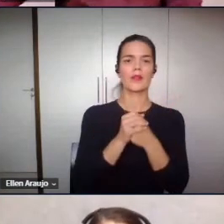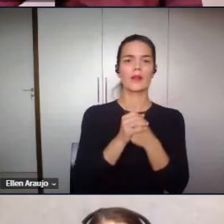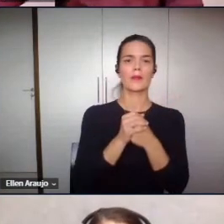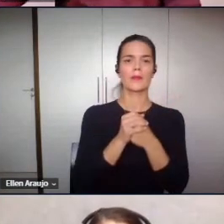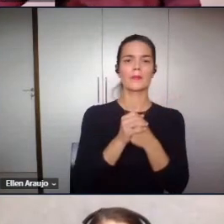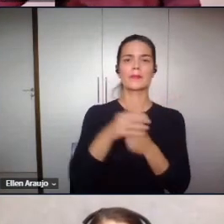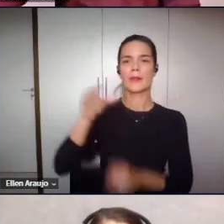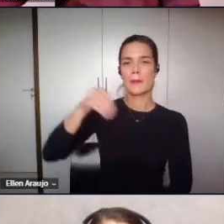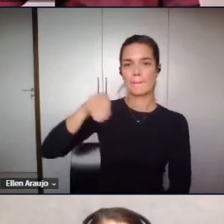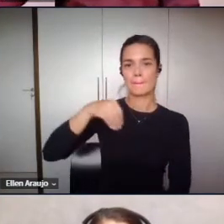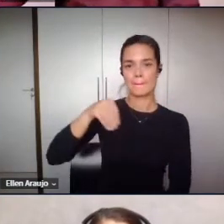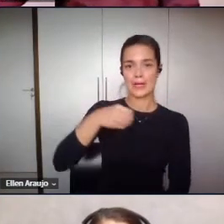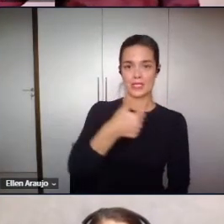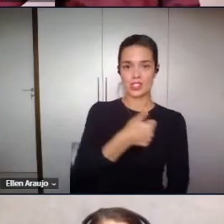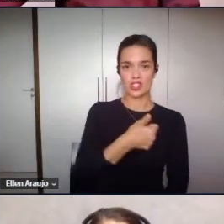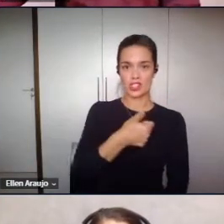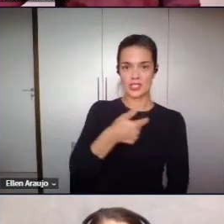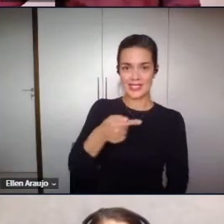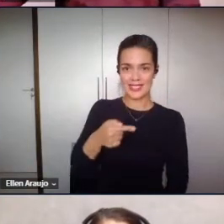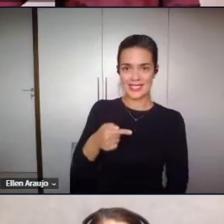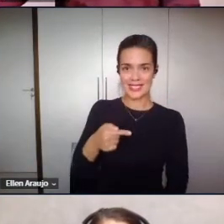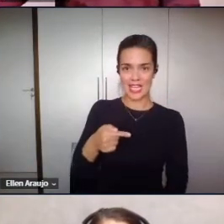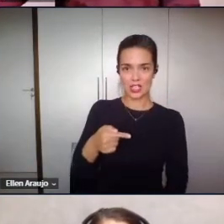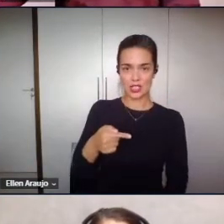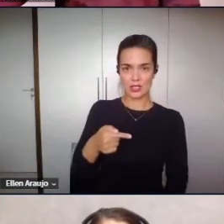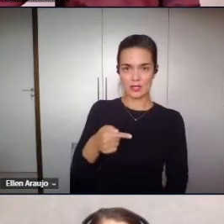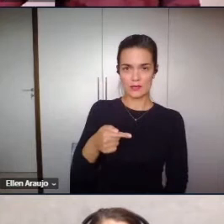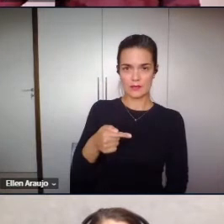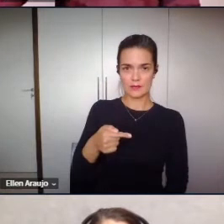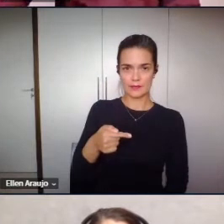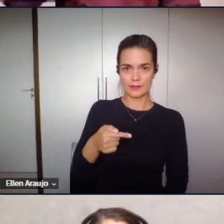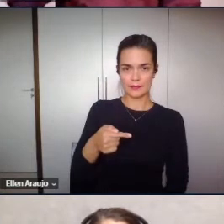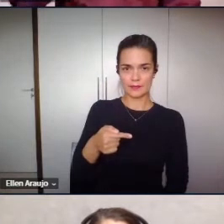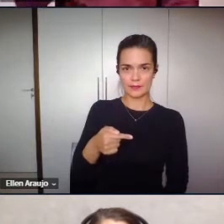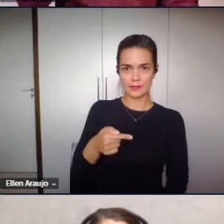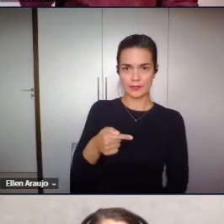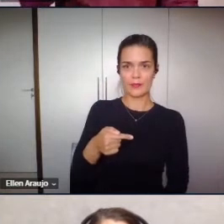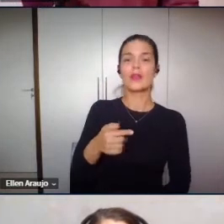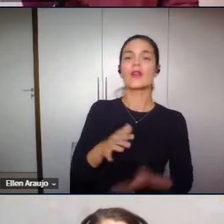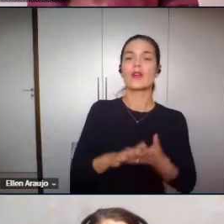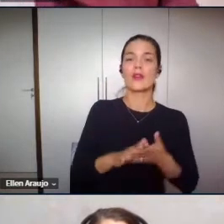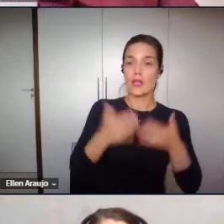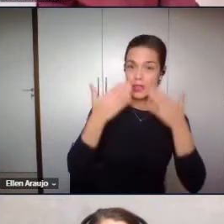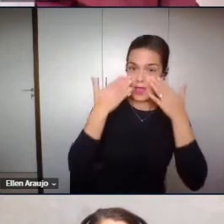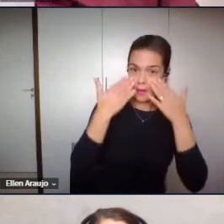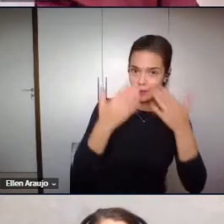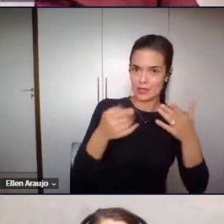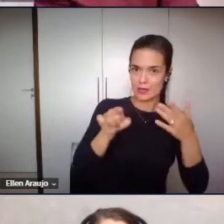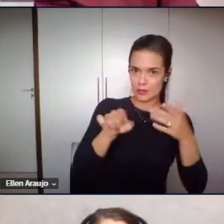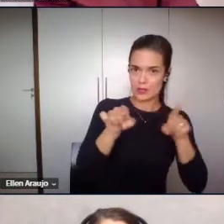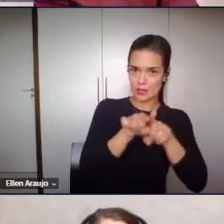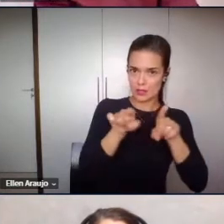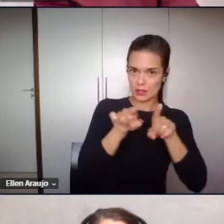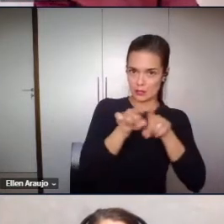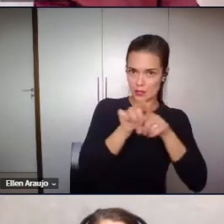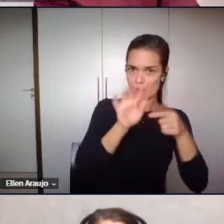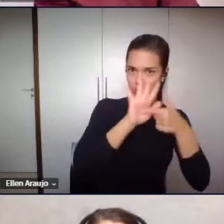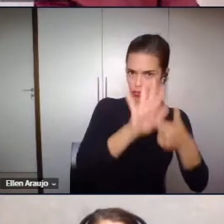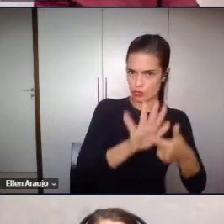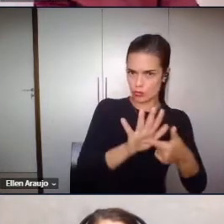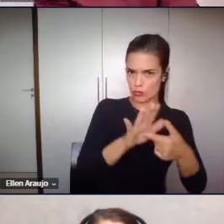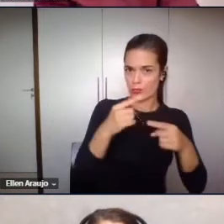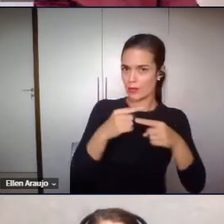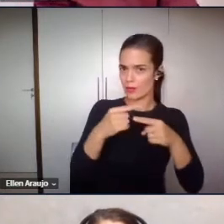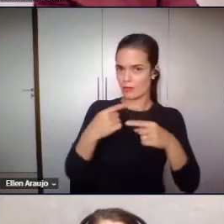Página 17, agora na apresentação tu trouxeste de novo e eu vou te perguntar, porque o meu conhecimento de